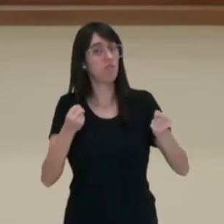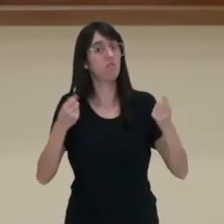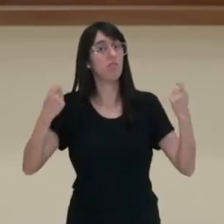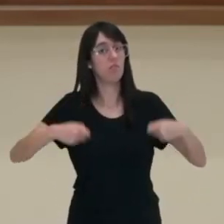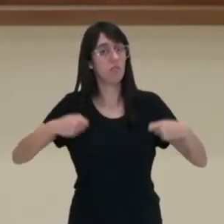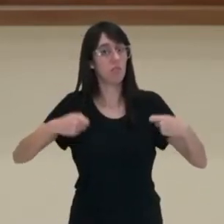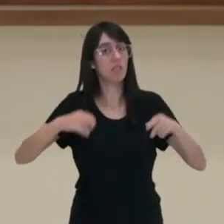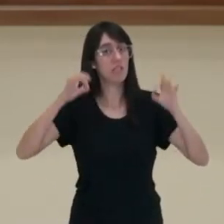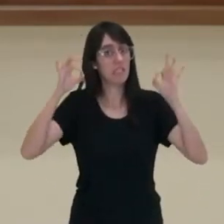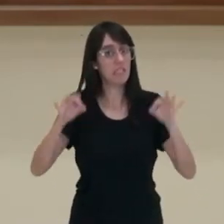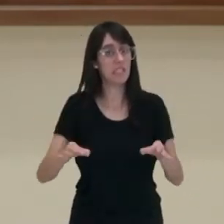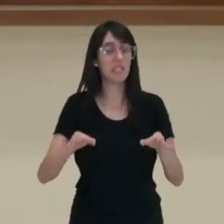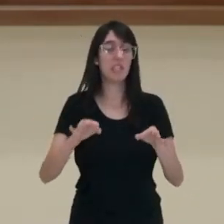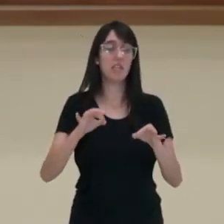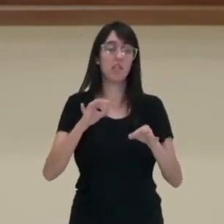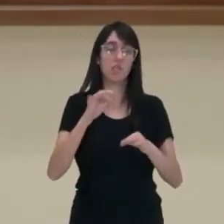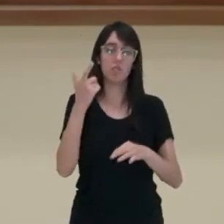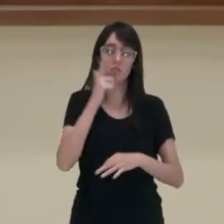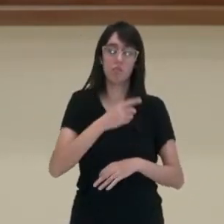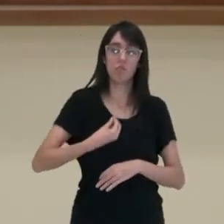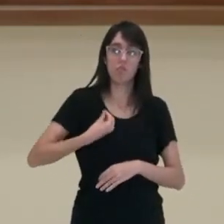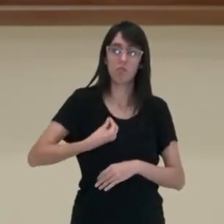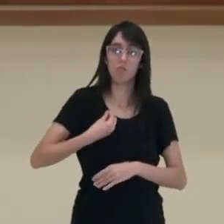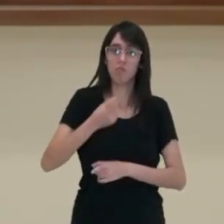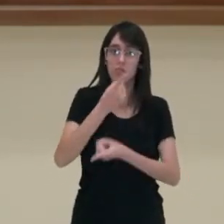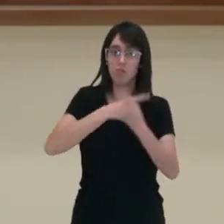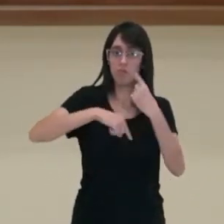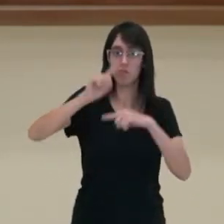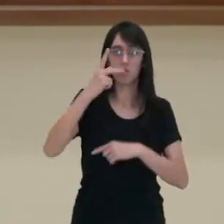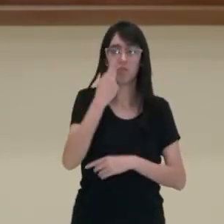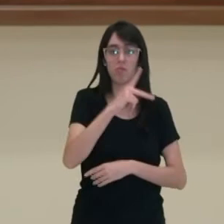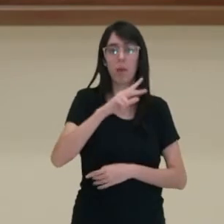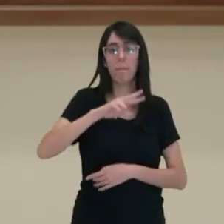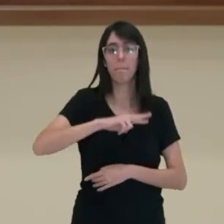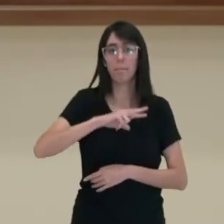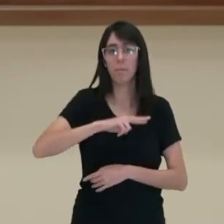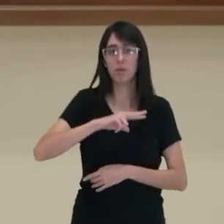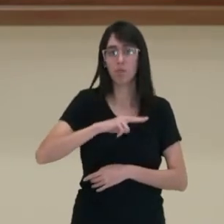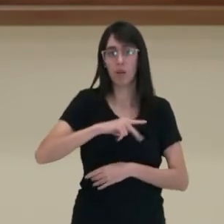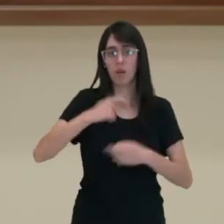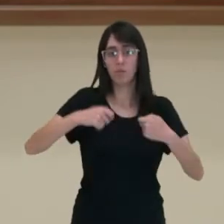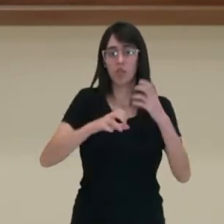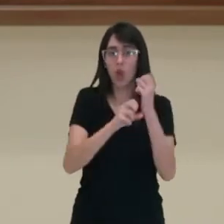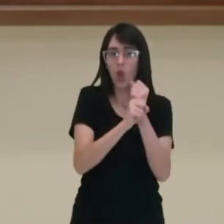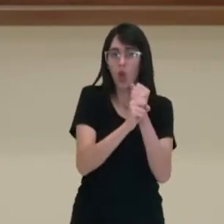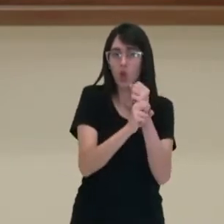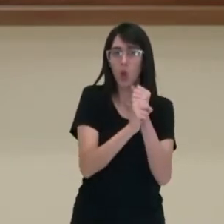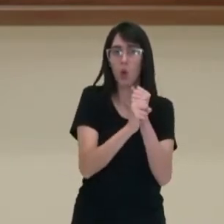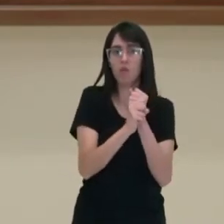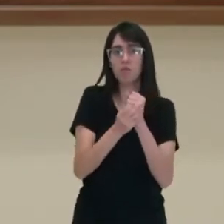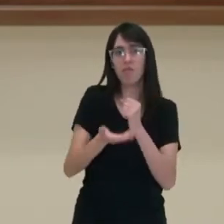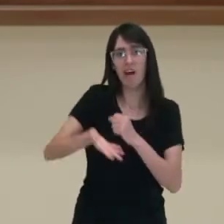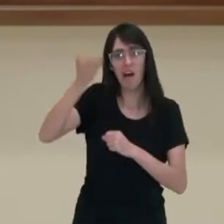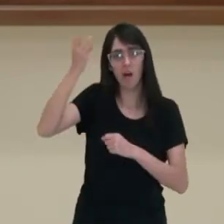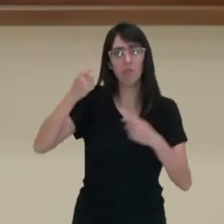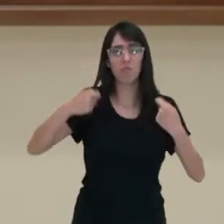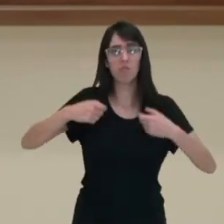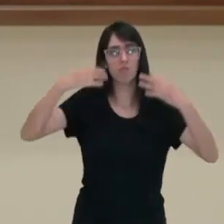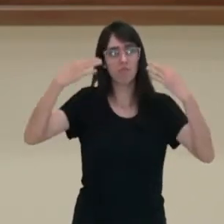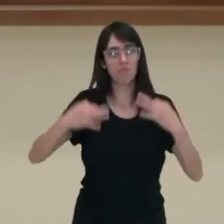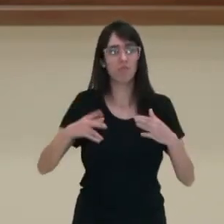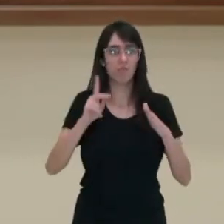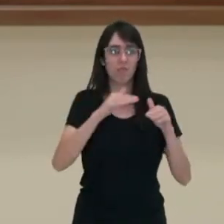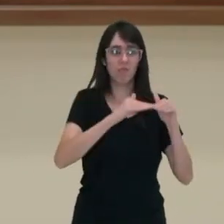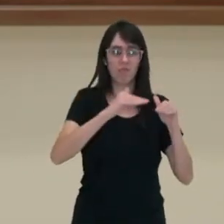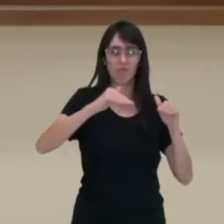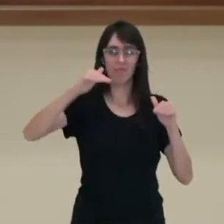o sistema por meio, né, do seu mérito pessoal, daquela nota alta, enfim, dentro da